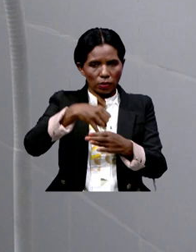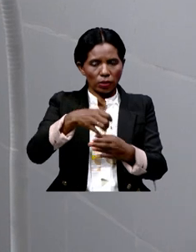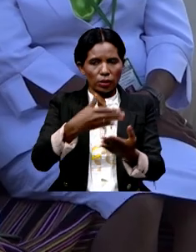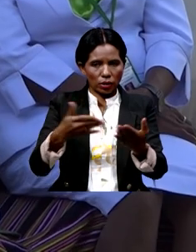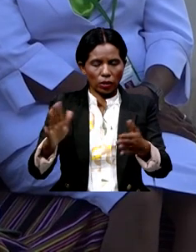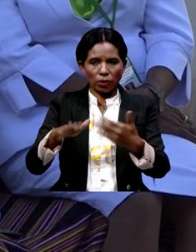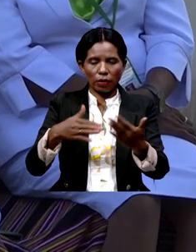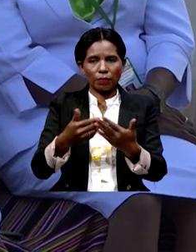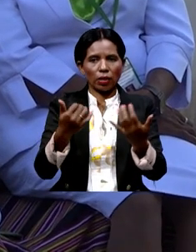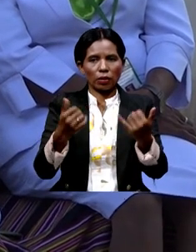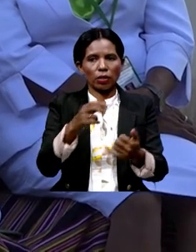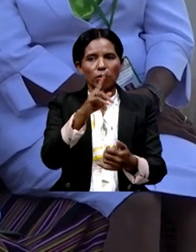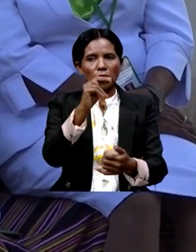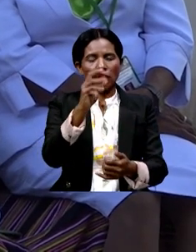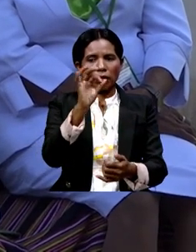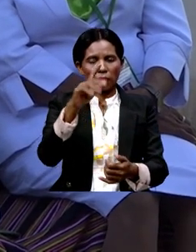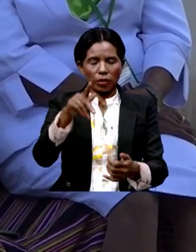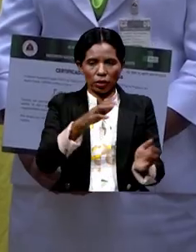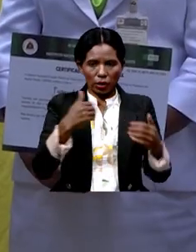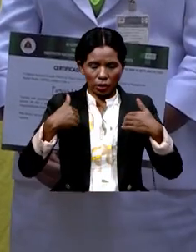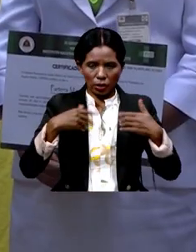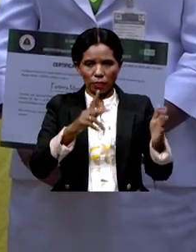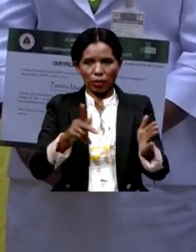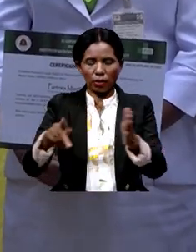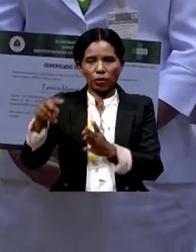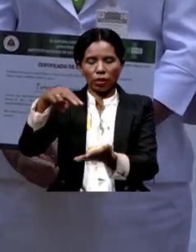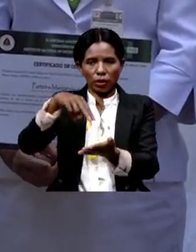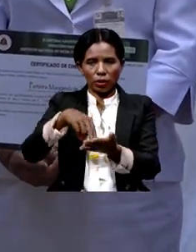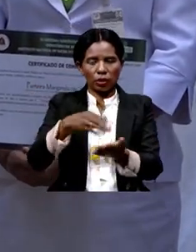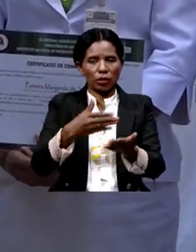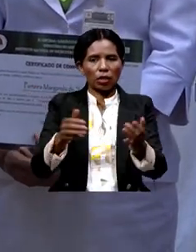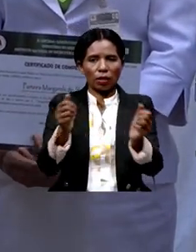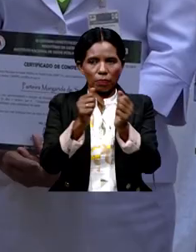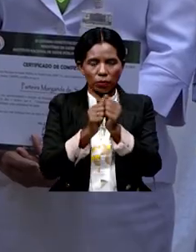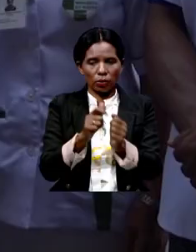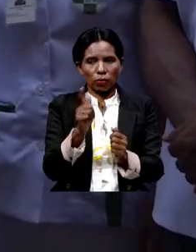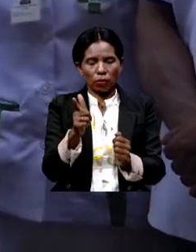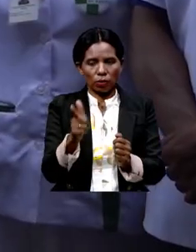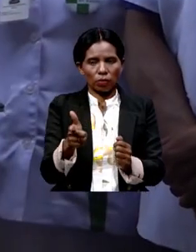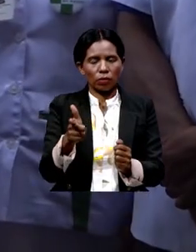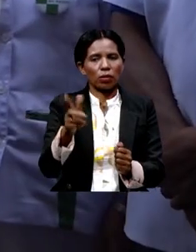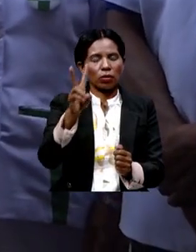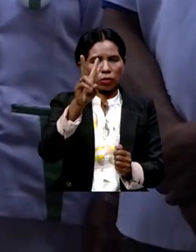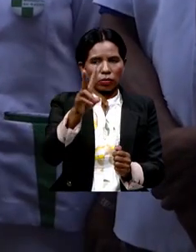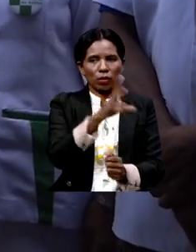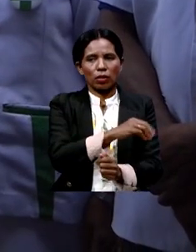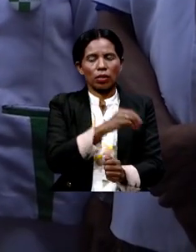ne, UNFPA ia ona plano ato estabelece tan facilidade hamutu kruanulu resing rua